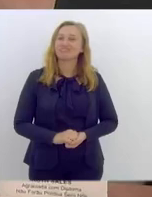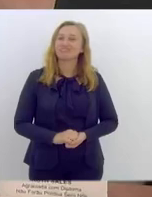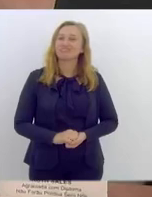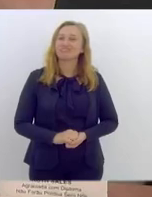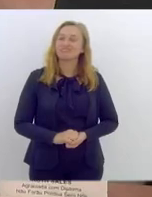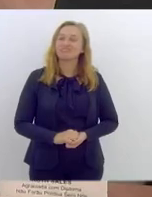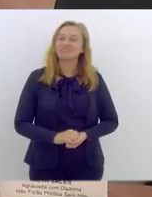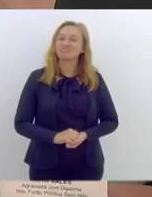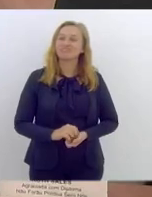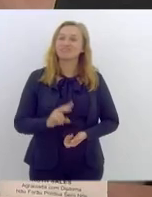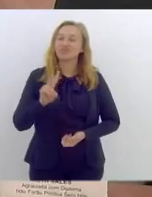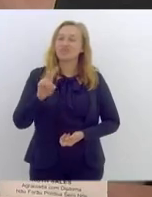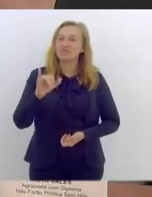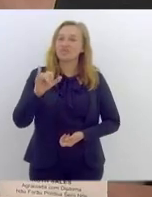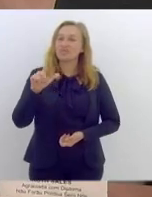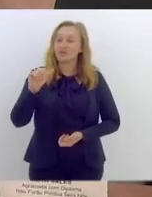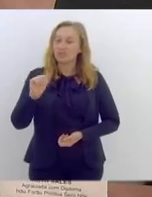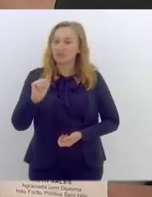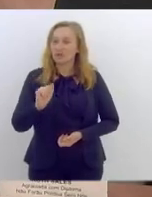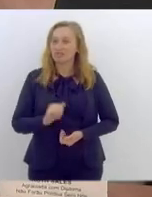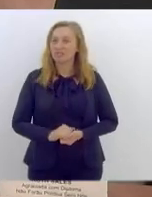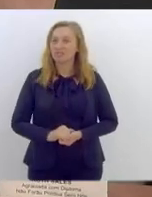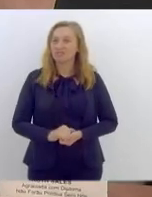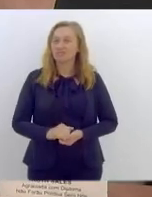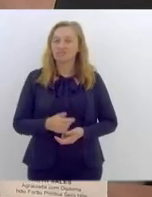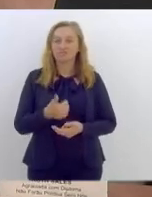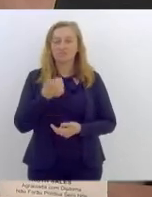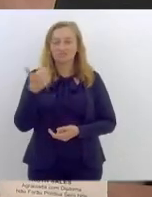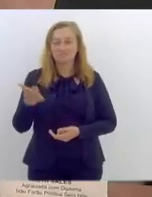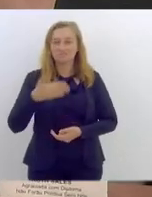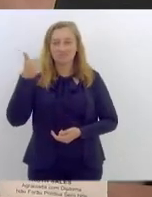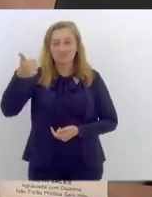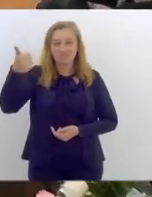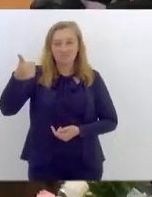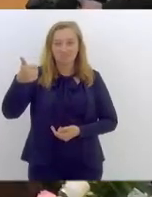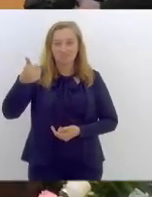Vilma Piedade, uma das maiores escritoras desse país,